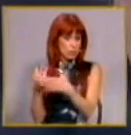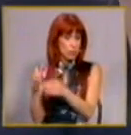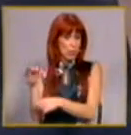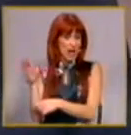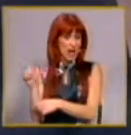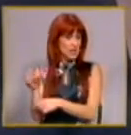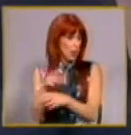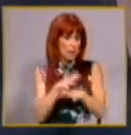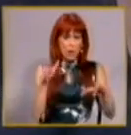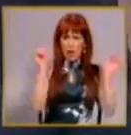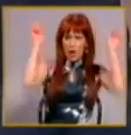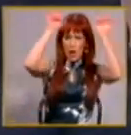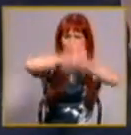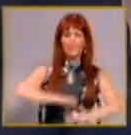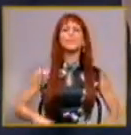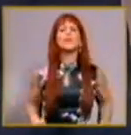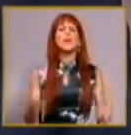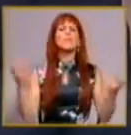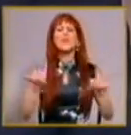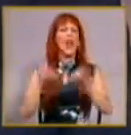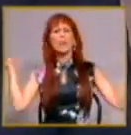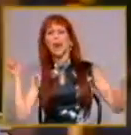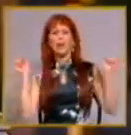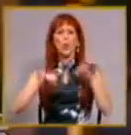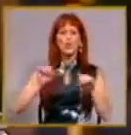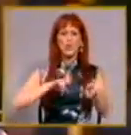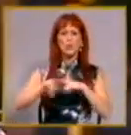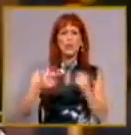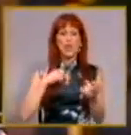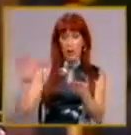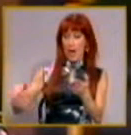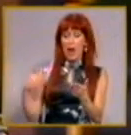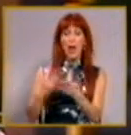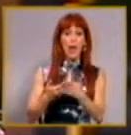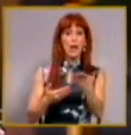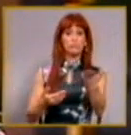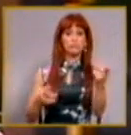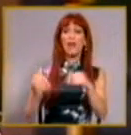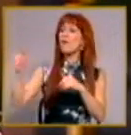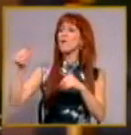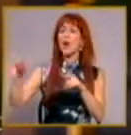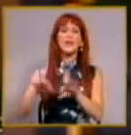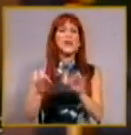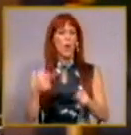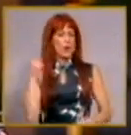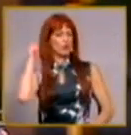não se deu do lado da maioria. Seja como for, quebrado esse consenso político que era apresentado lá